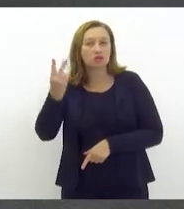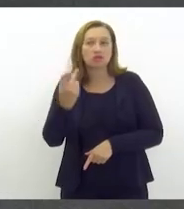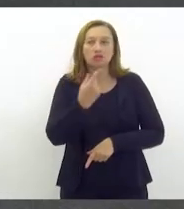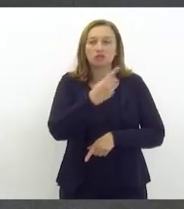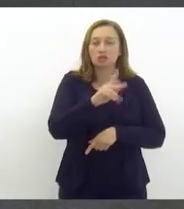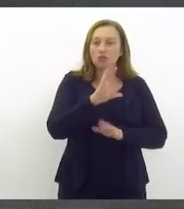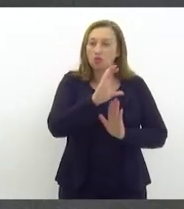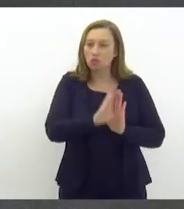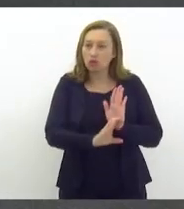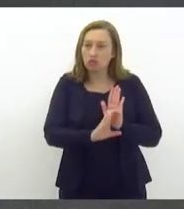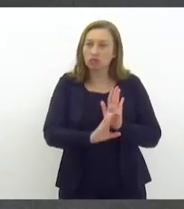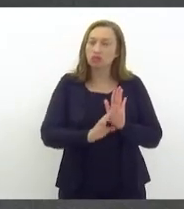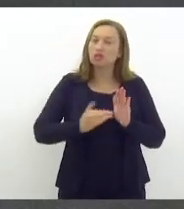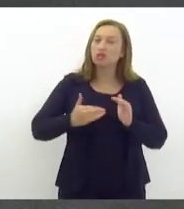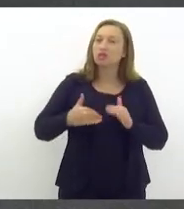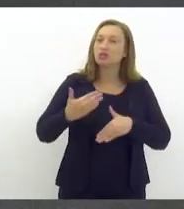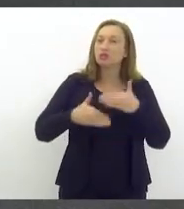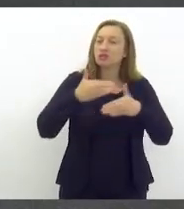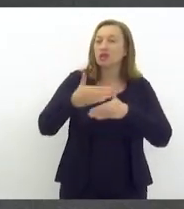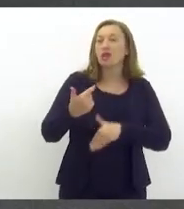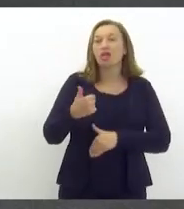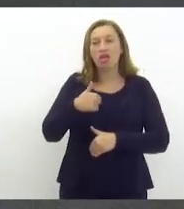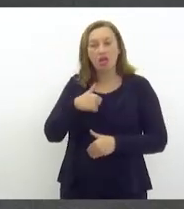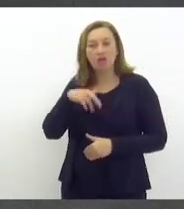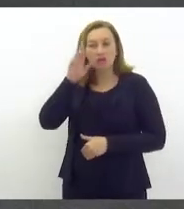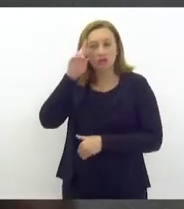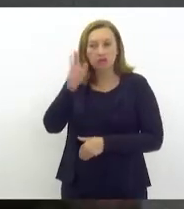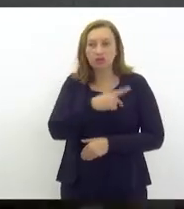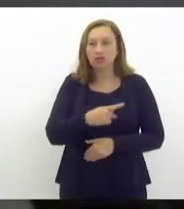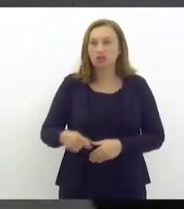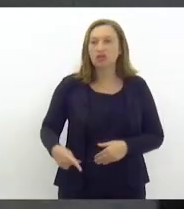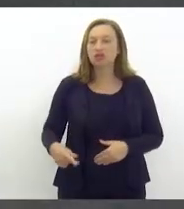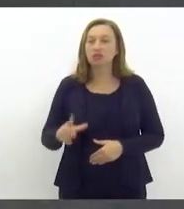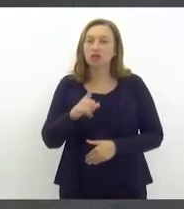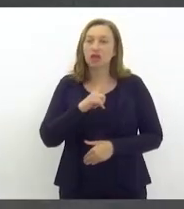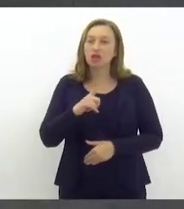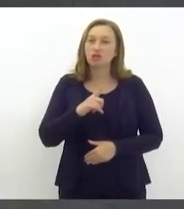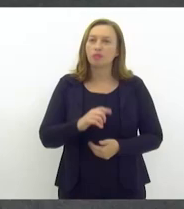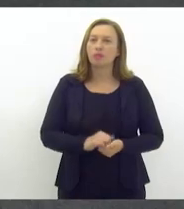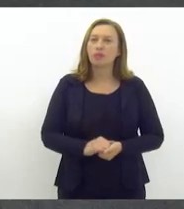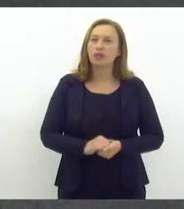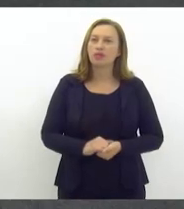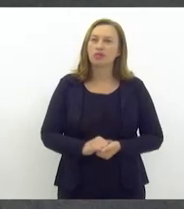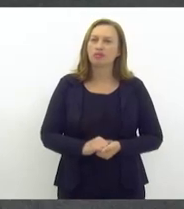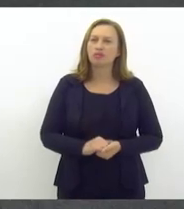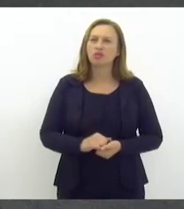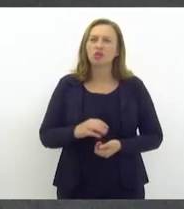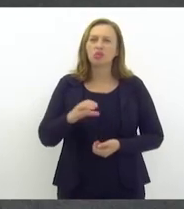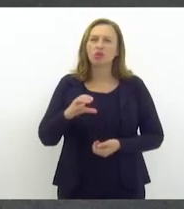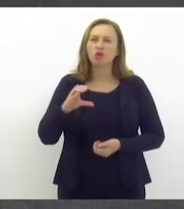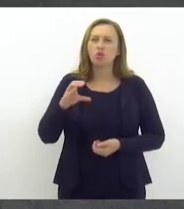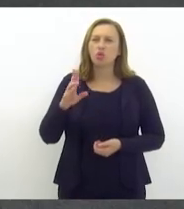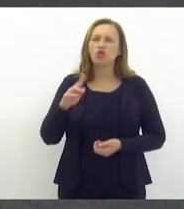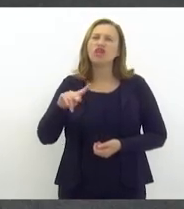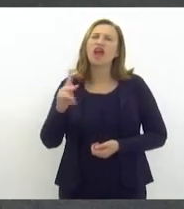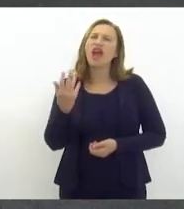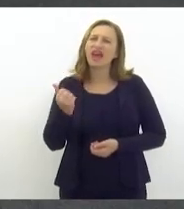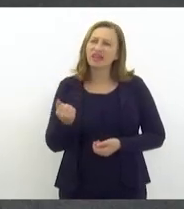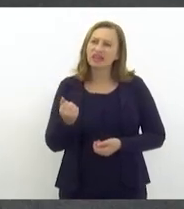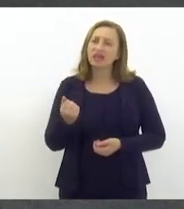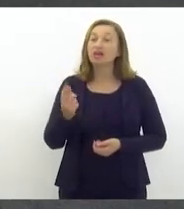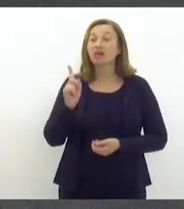seu currículo nesse processo. Eu, por exemplo, senhor presidente, tenho uma cunhada, a Lilian, que ela